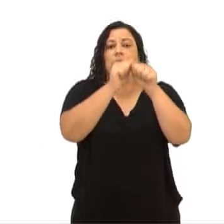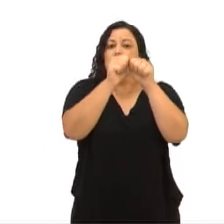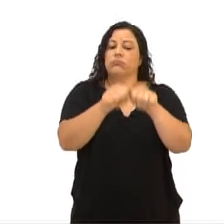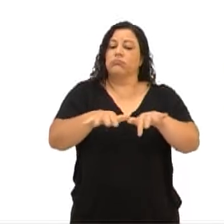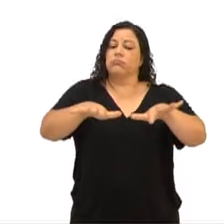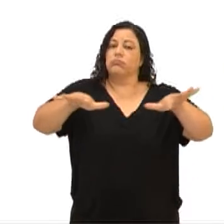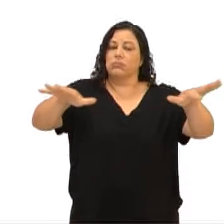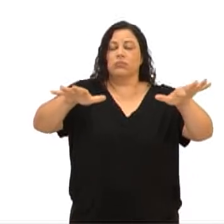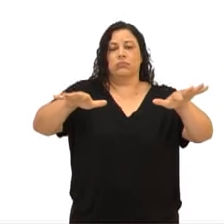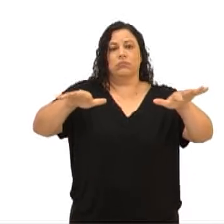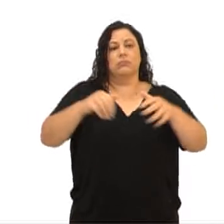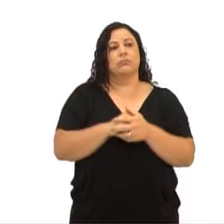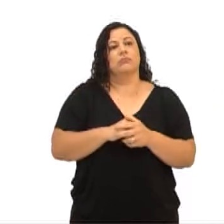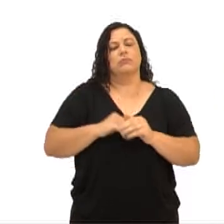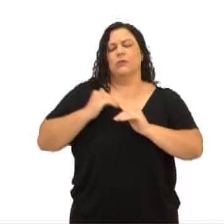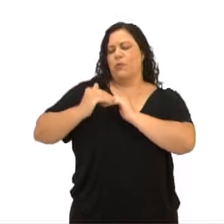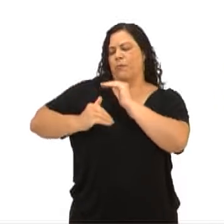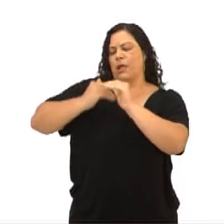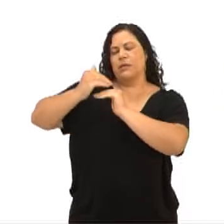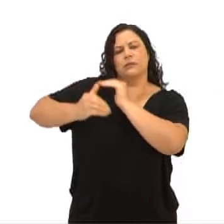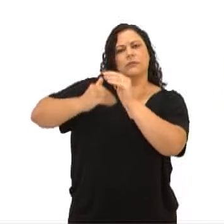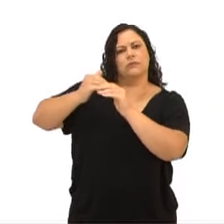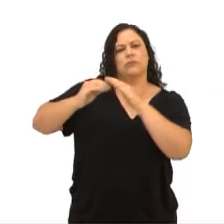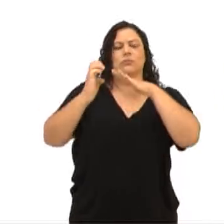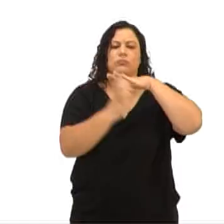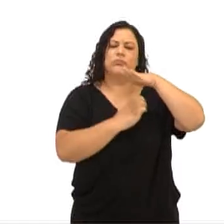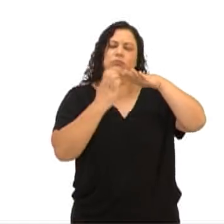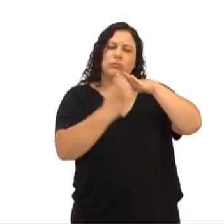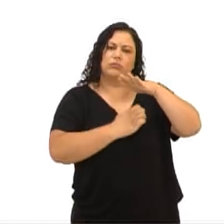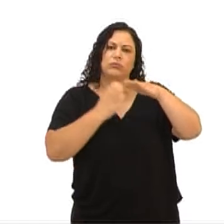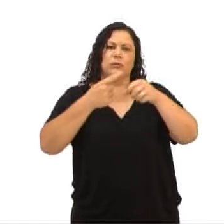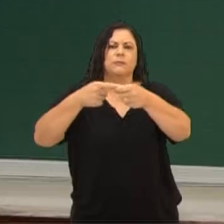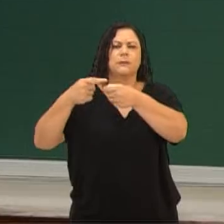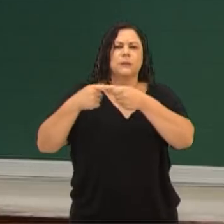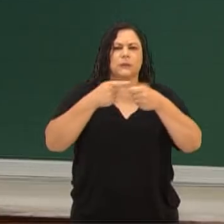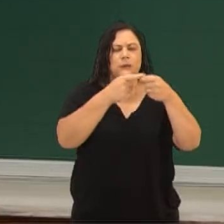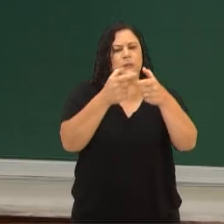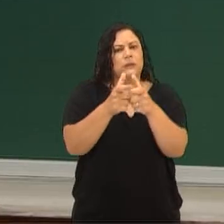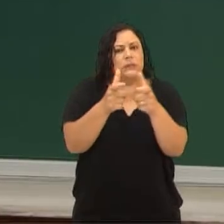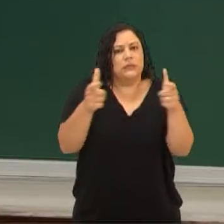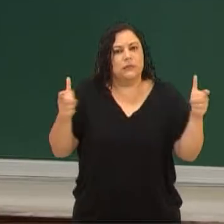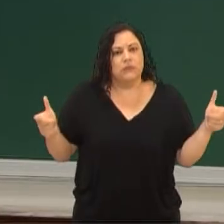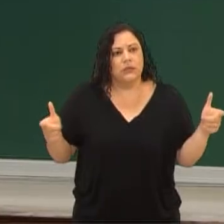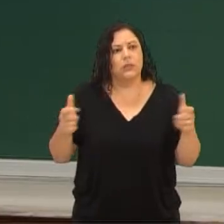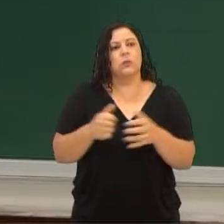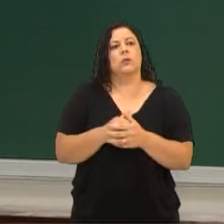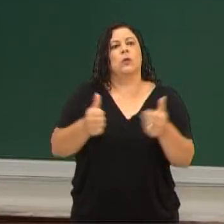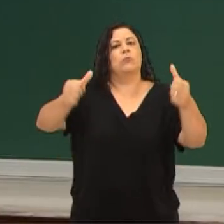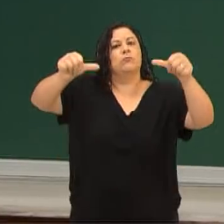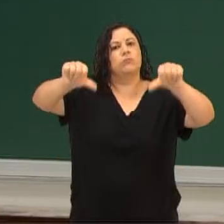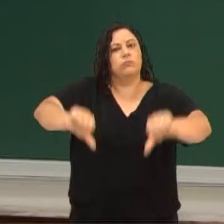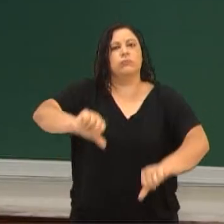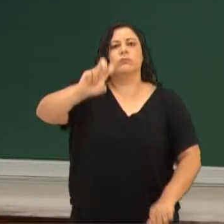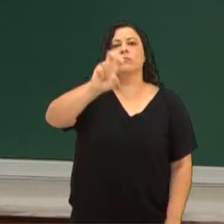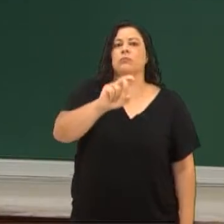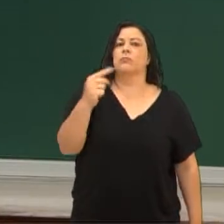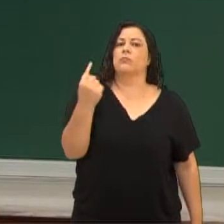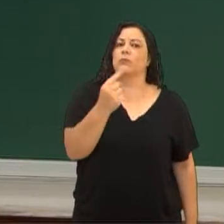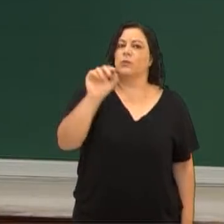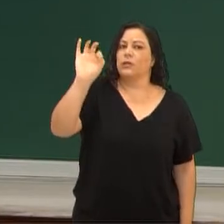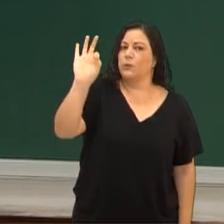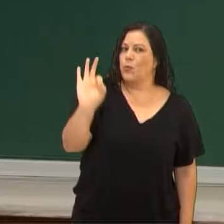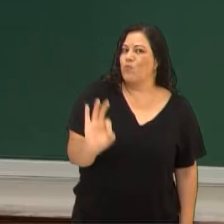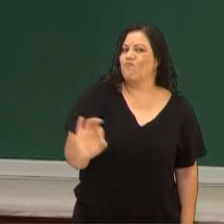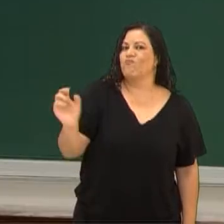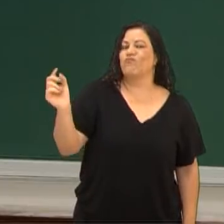que é o país mais desenvolvido, mais industrializado, mais urbanizado do continente africano, despencou 51%